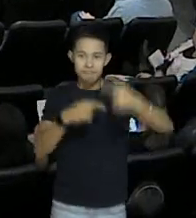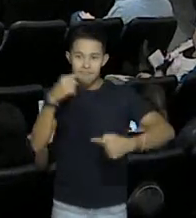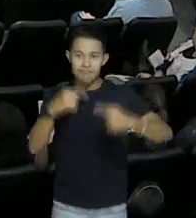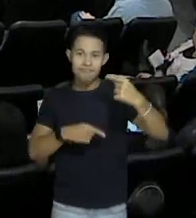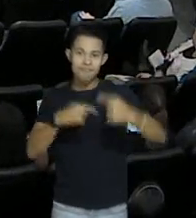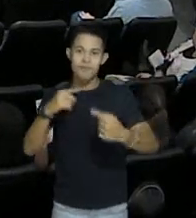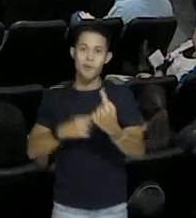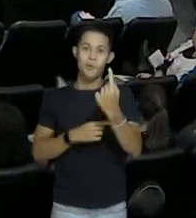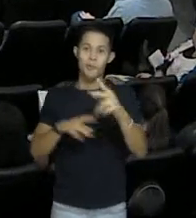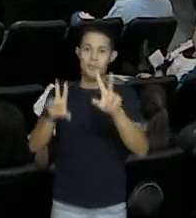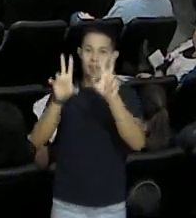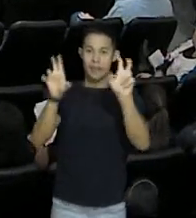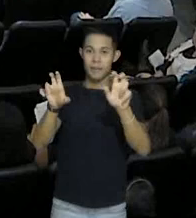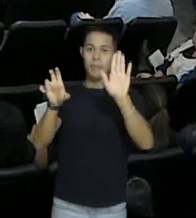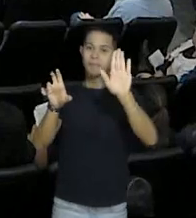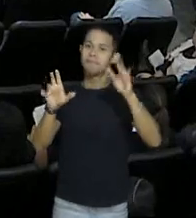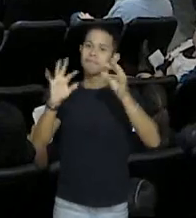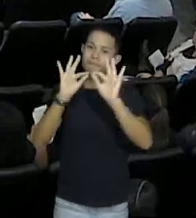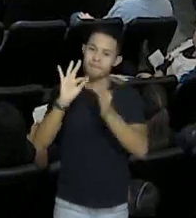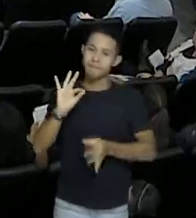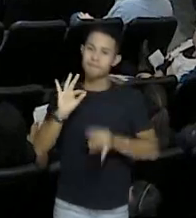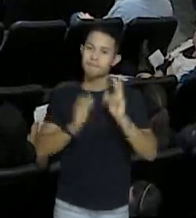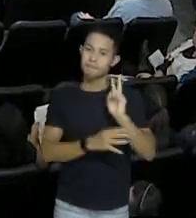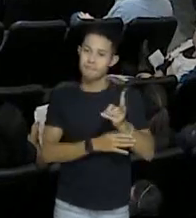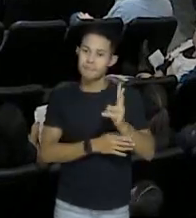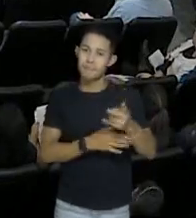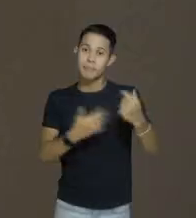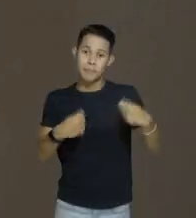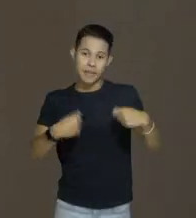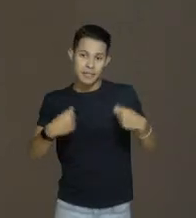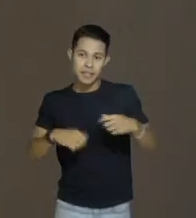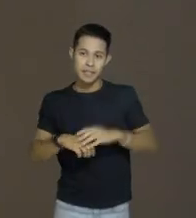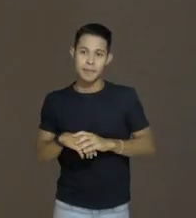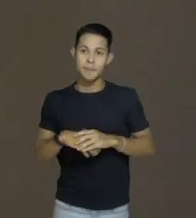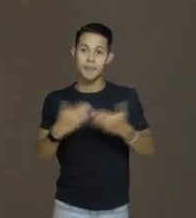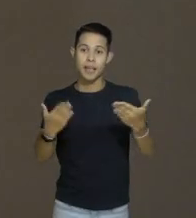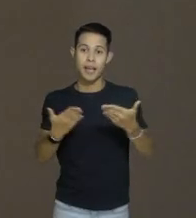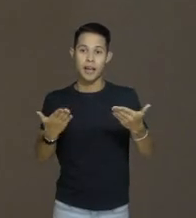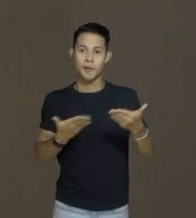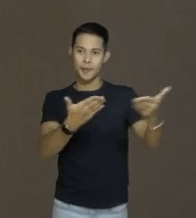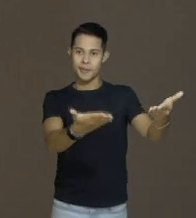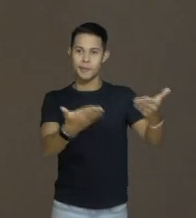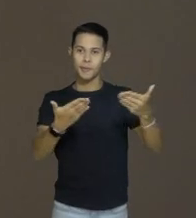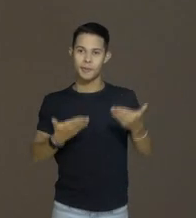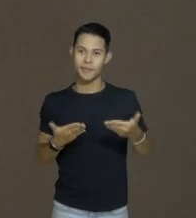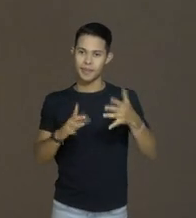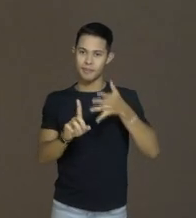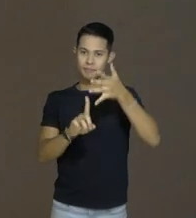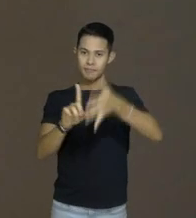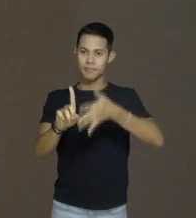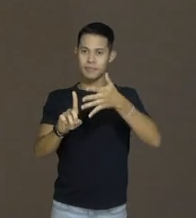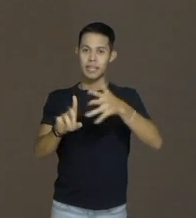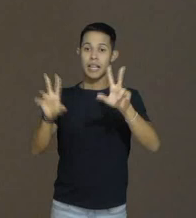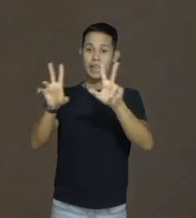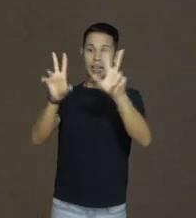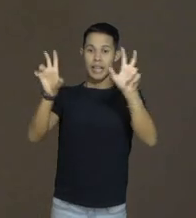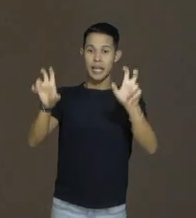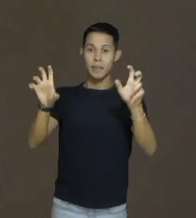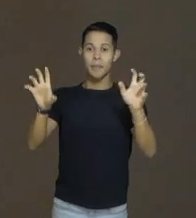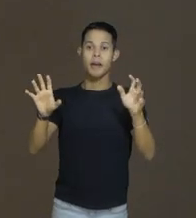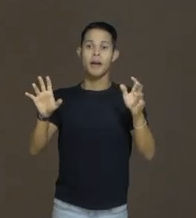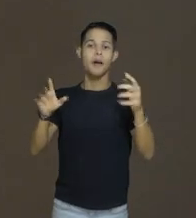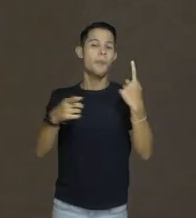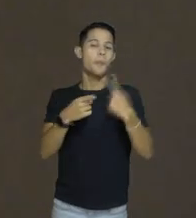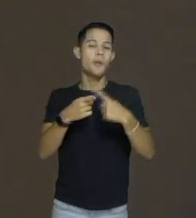a programação. Nós convidamos para a próxima palestra com o tema Por que avaliar o